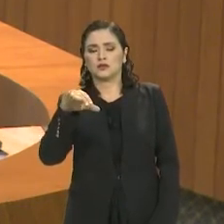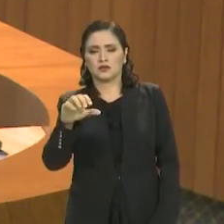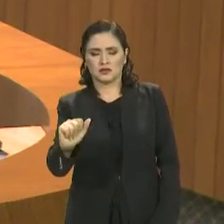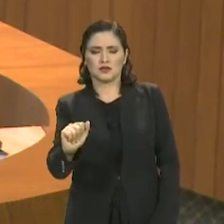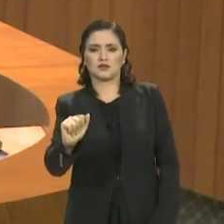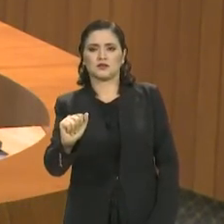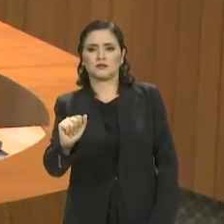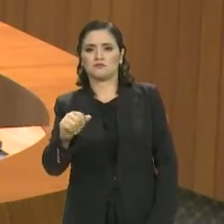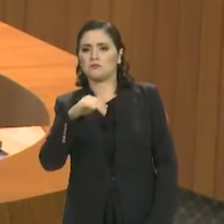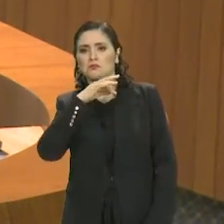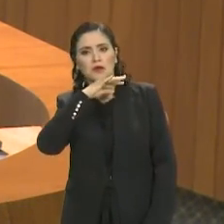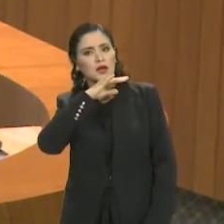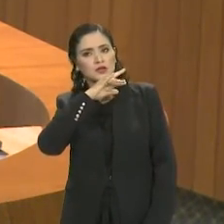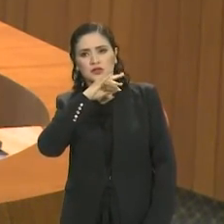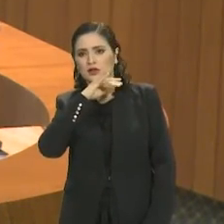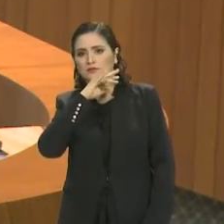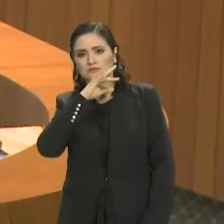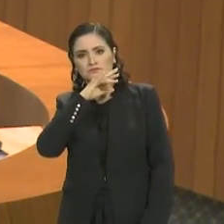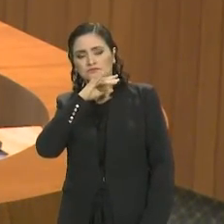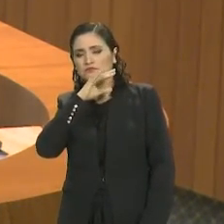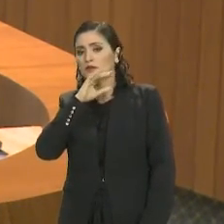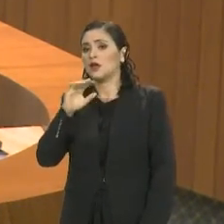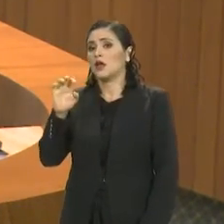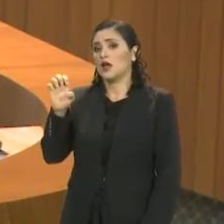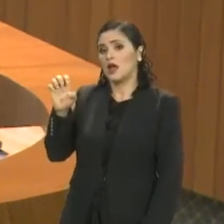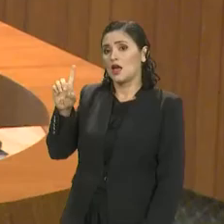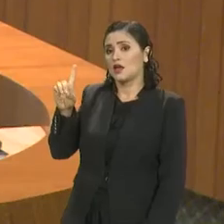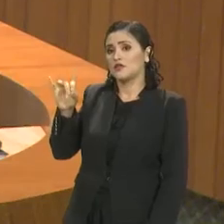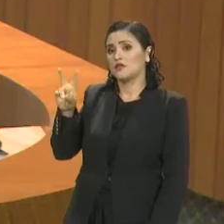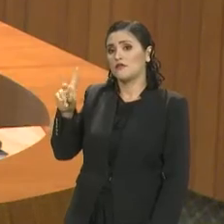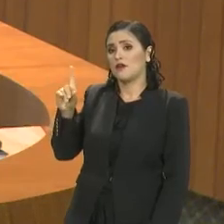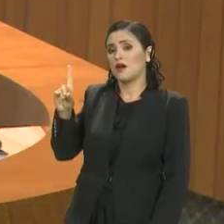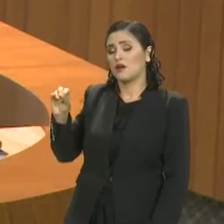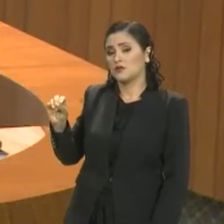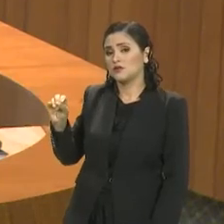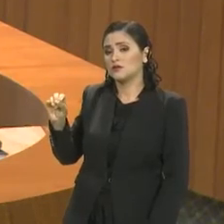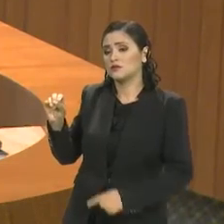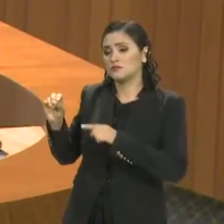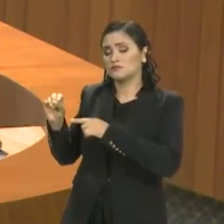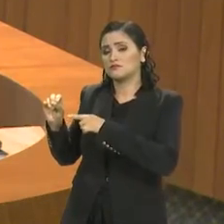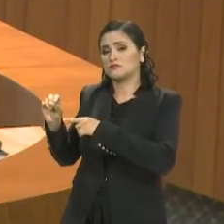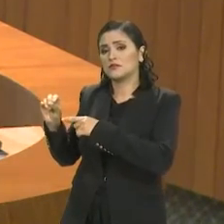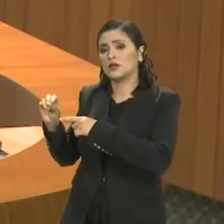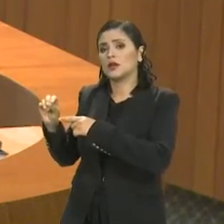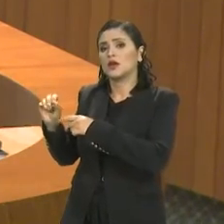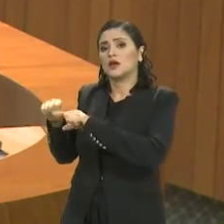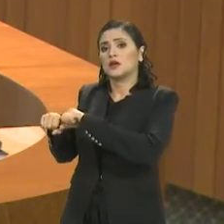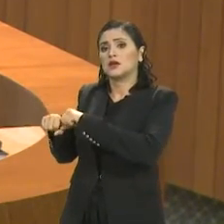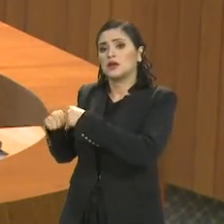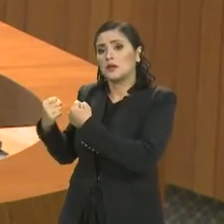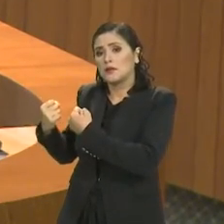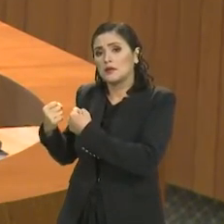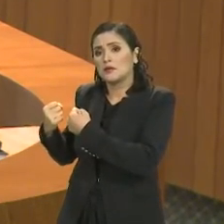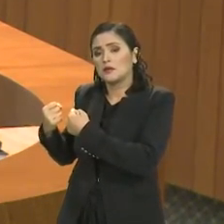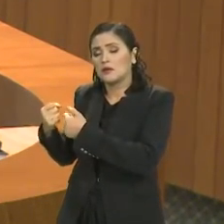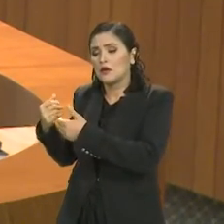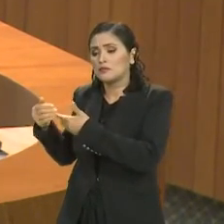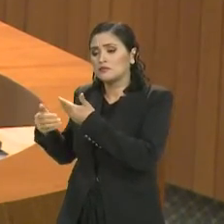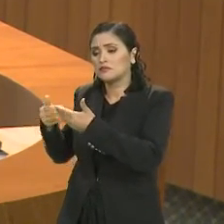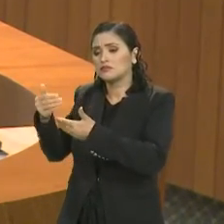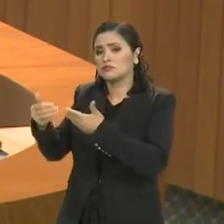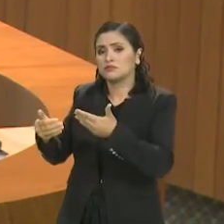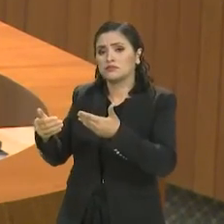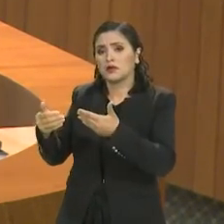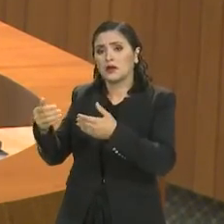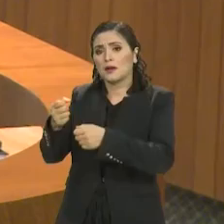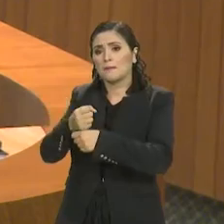voltou a funcionar com o Braide. Braide comemorou a melhora da nota de São Luís em termos de performance financeira, o tal